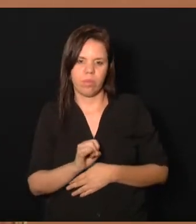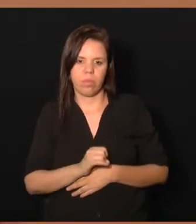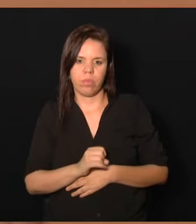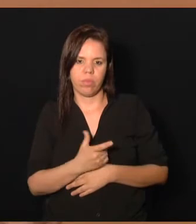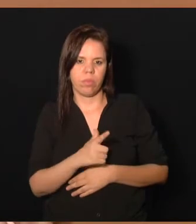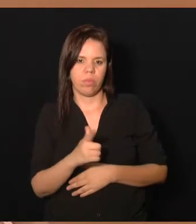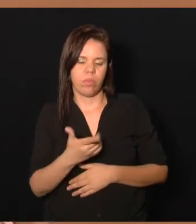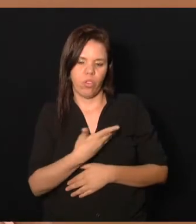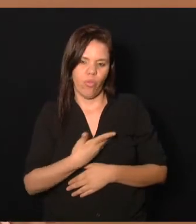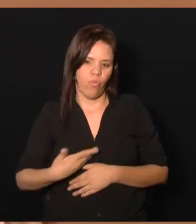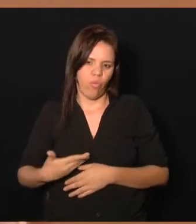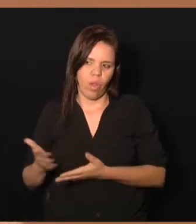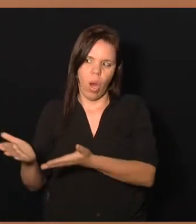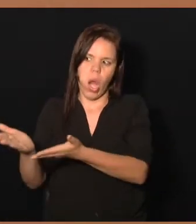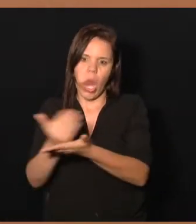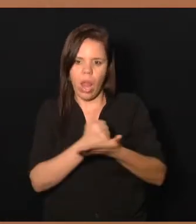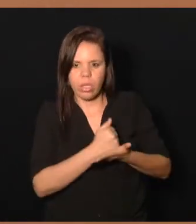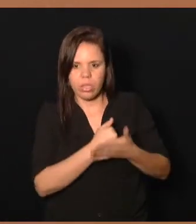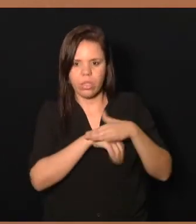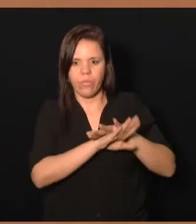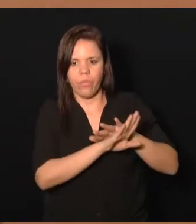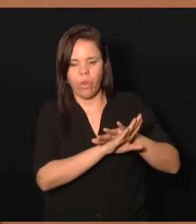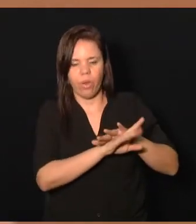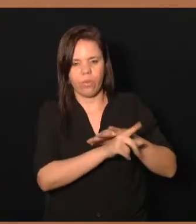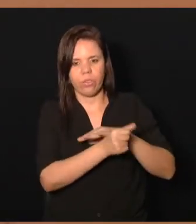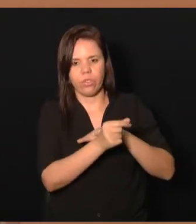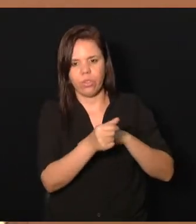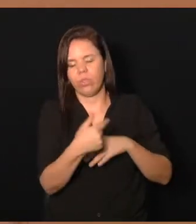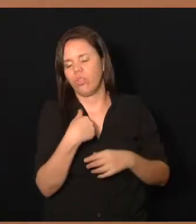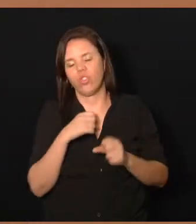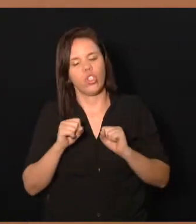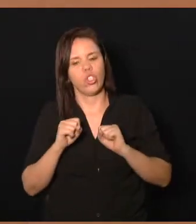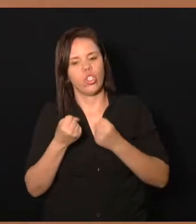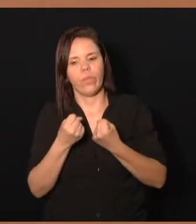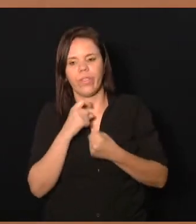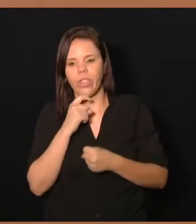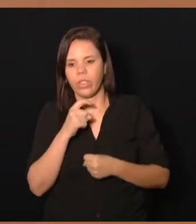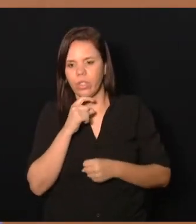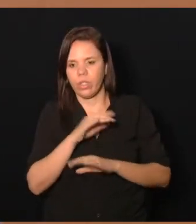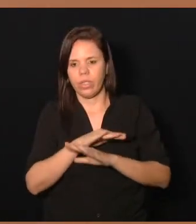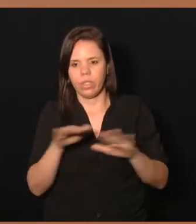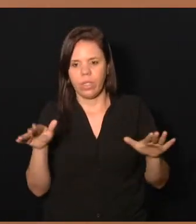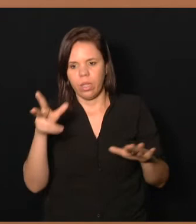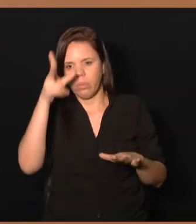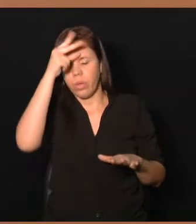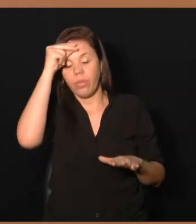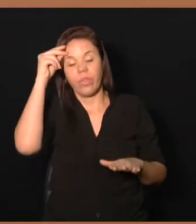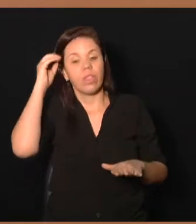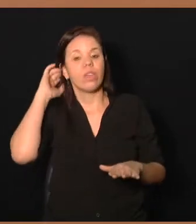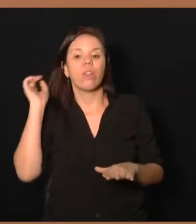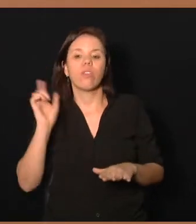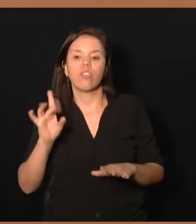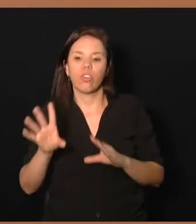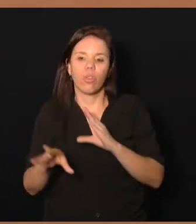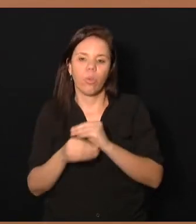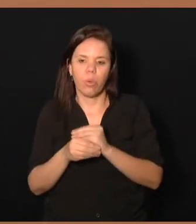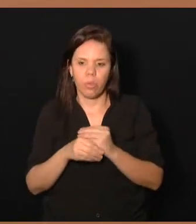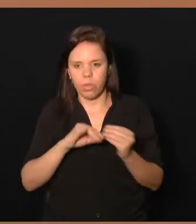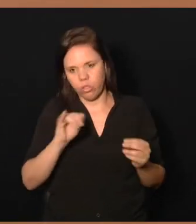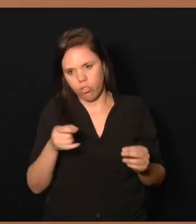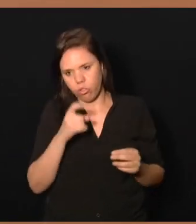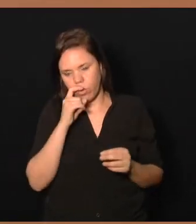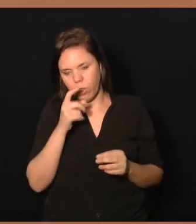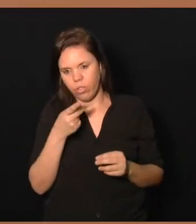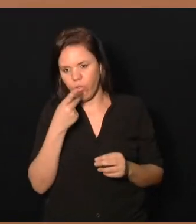União recolhe esse recurso. Então, eu estou aqui, não estou defendendo o prefeito, só estou cumprimentando aquilo que o vereador Jorge